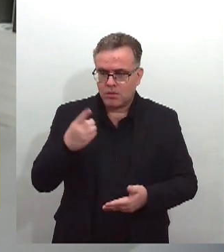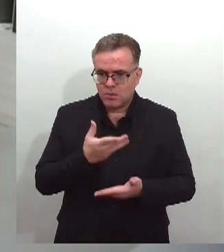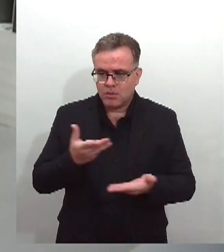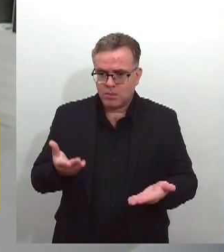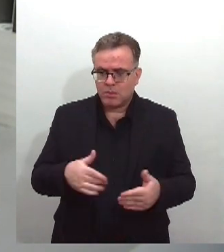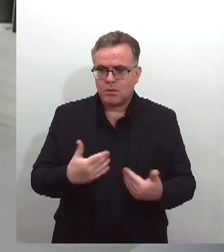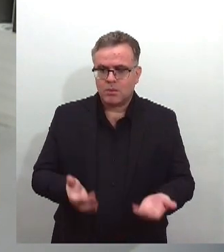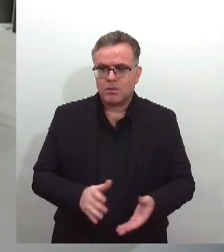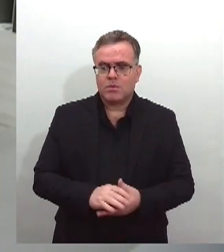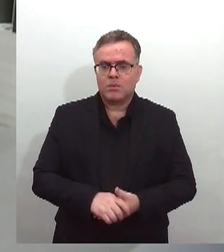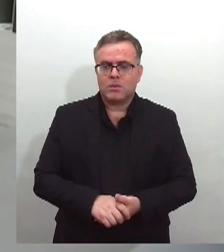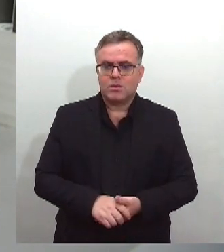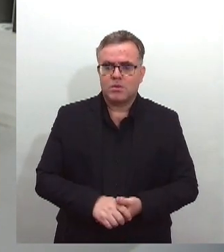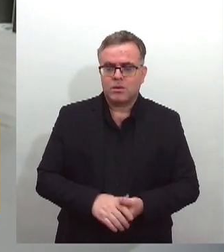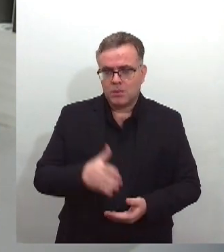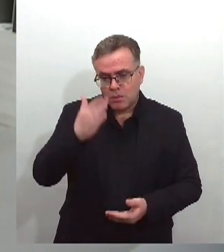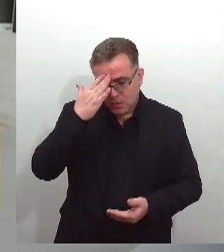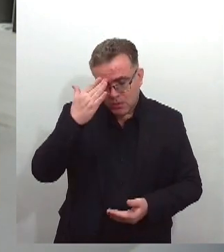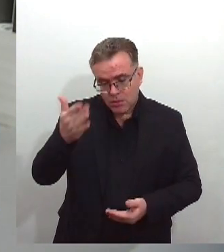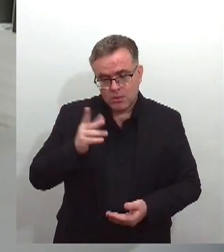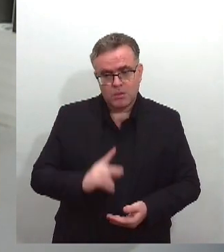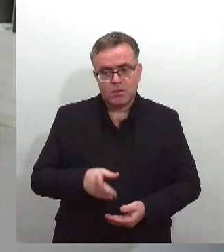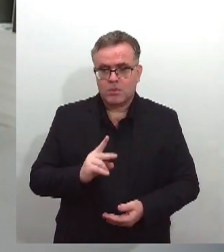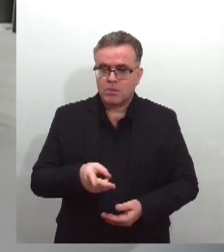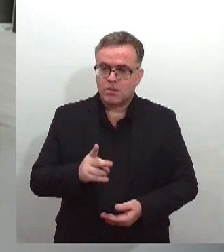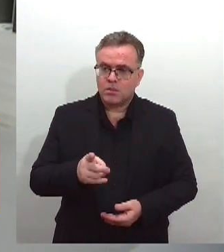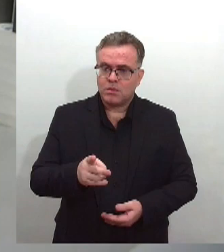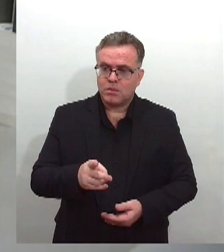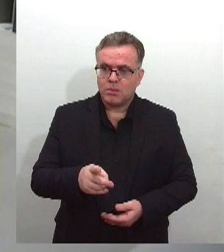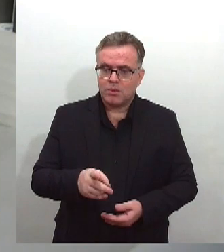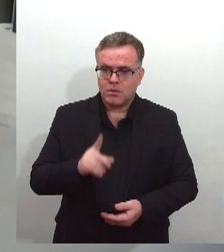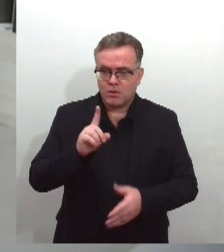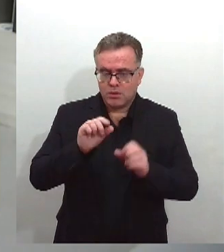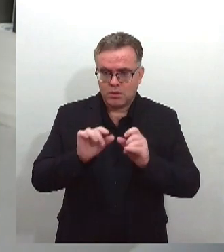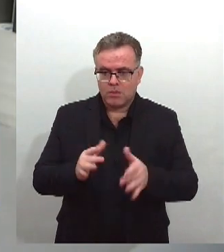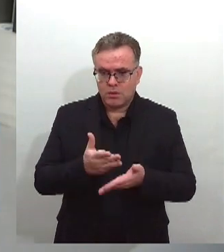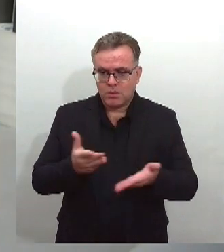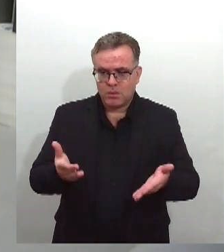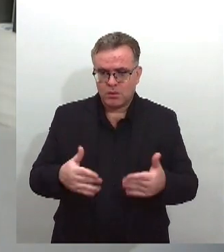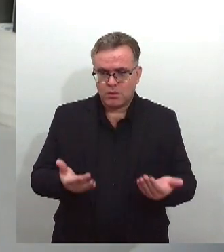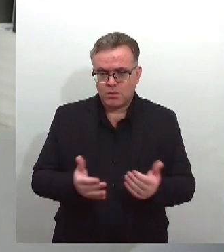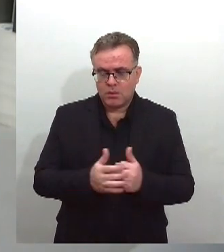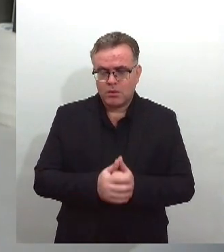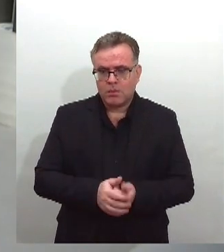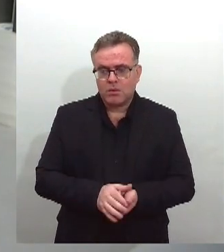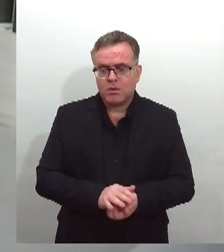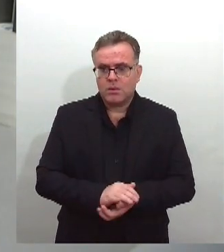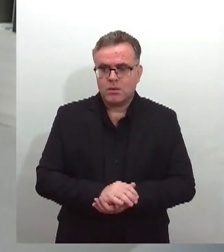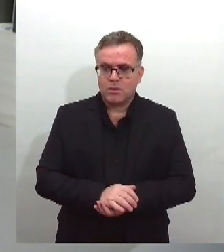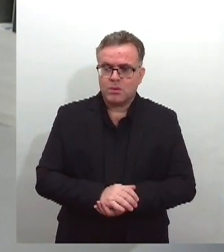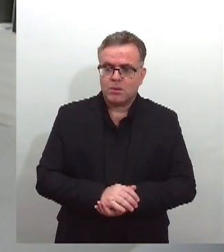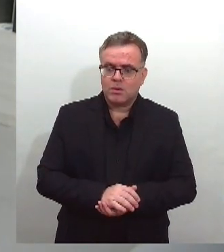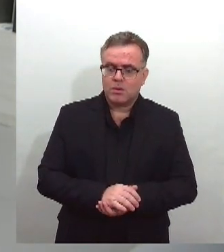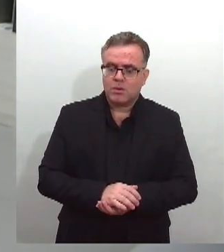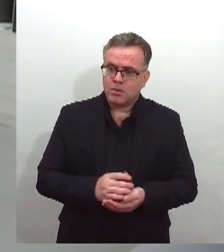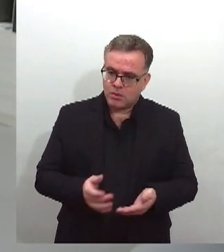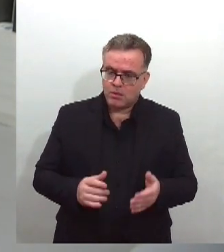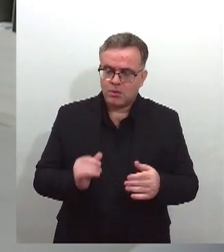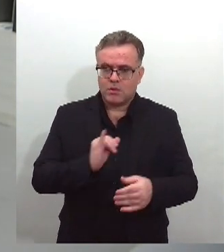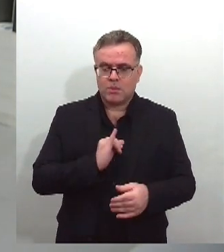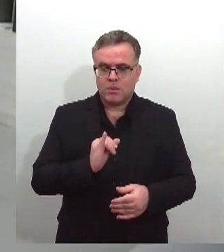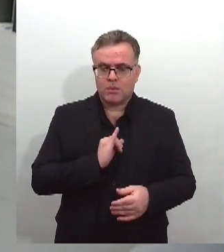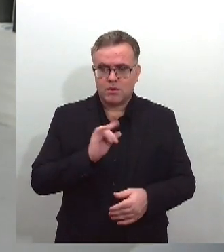agradeço imensamente. Um abraço enorme. Que Deus abençoe a todos nós. E vamos a um rápido intervalo e na volta